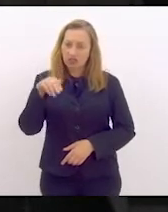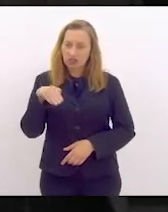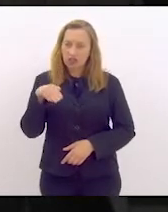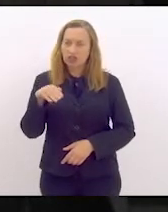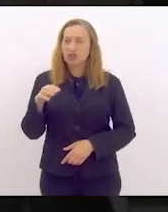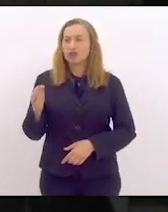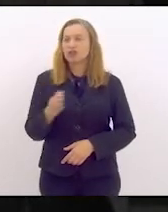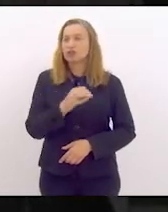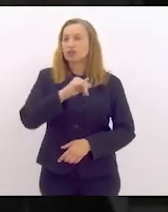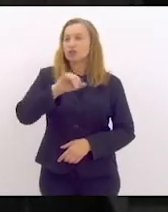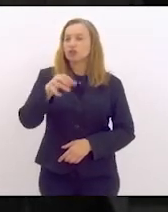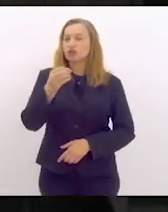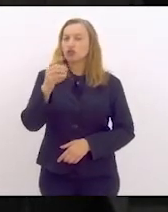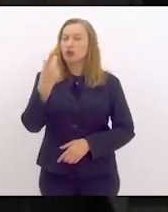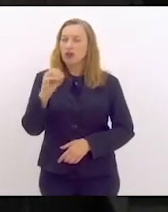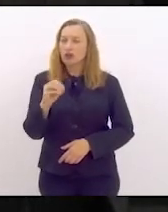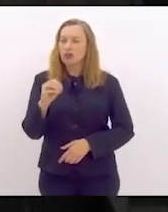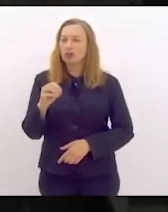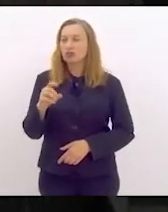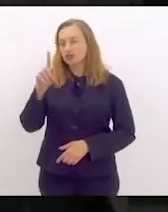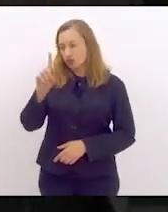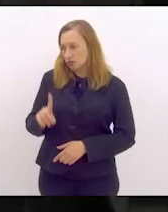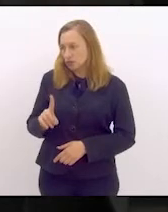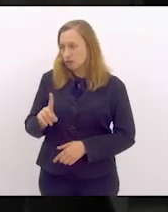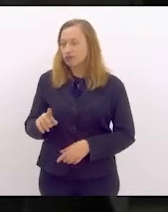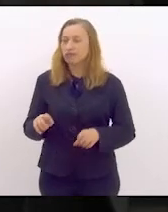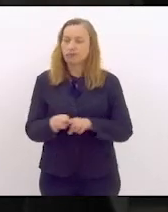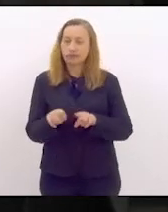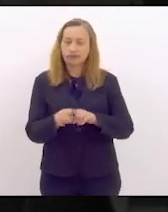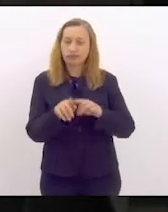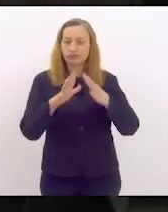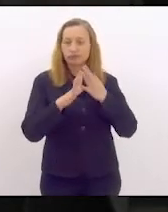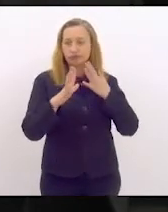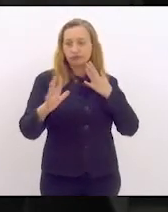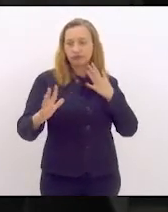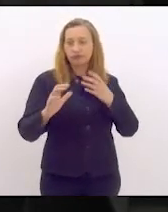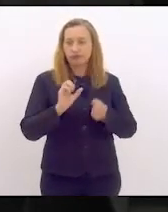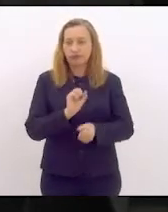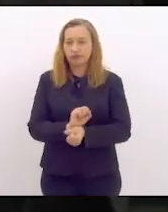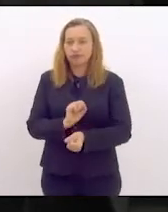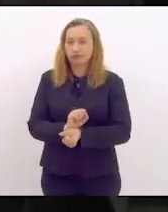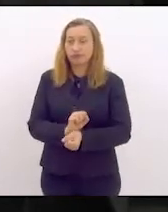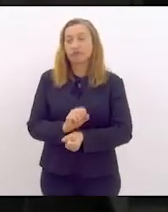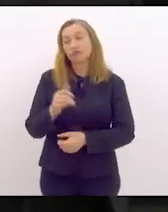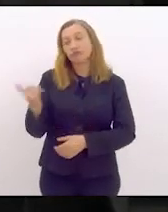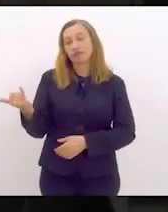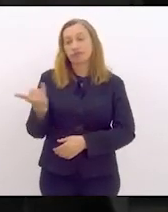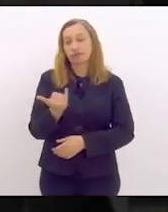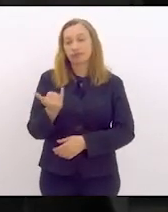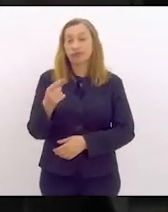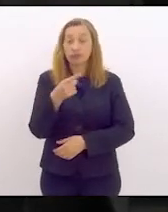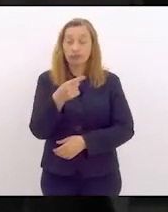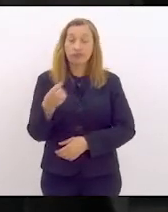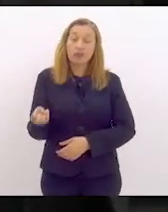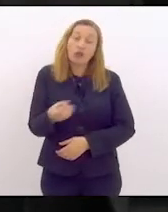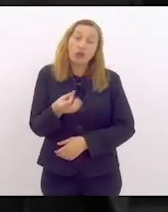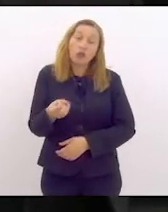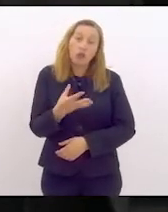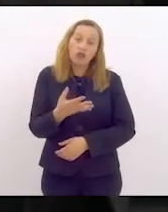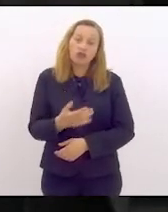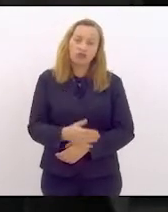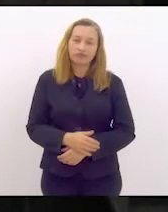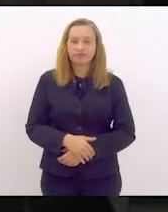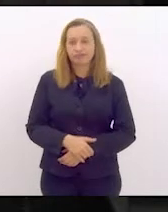Precisa e está inscrita também na fila do INTO. E lá foi dito que ela está muito nova.